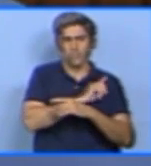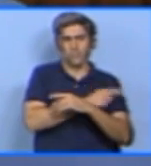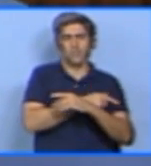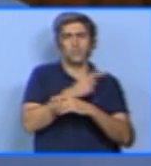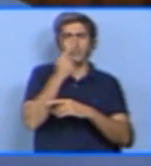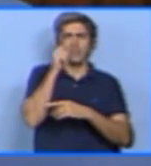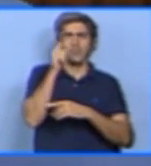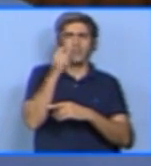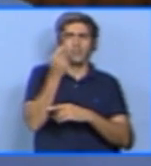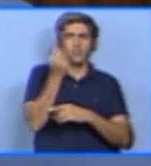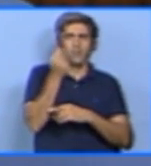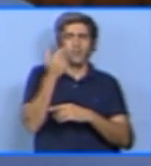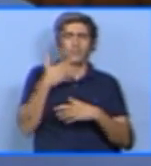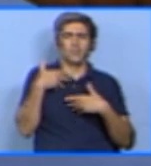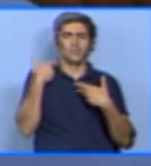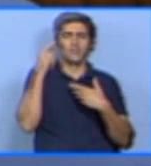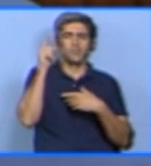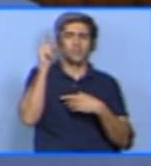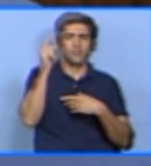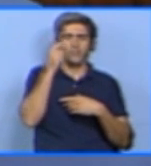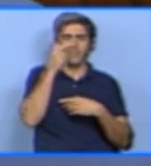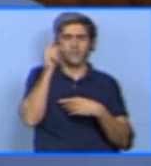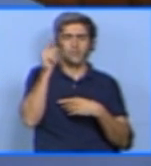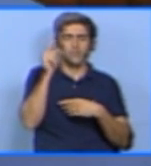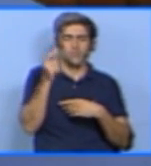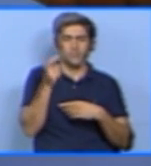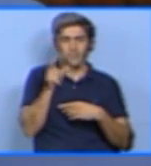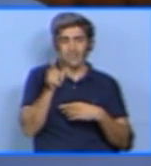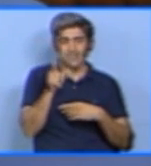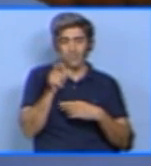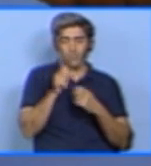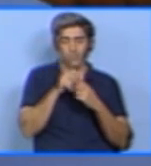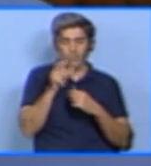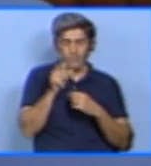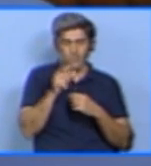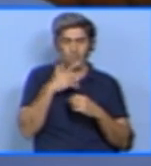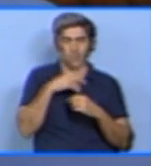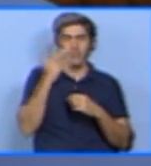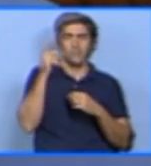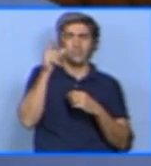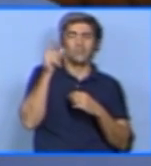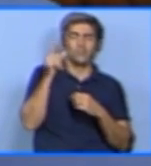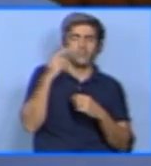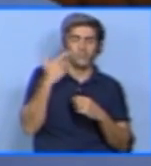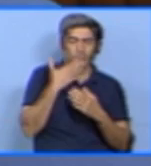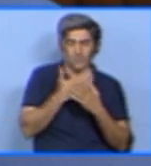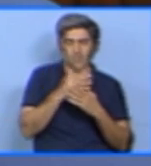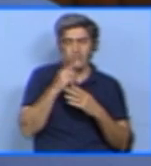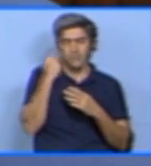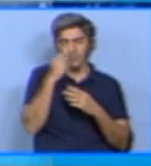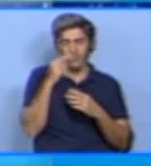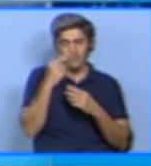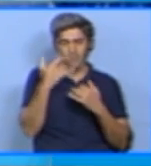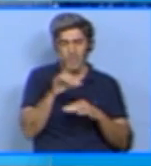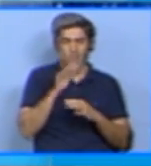o dinheiro, o prazer. Então, essas idolatrias é que são, digamos assim, a figuração